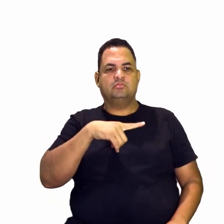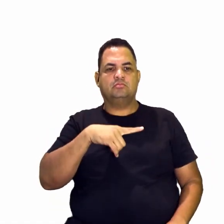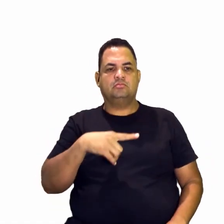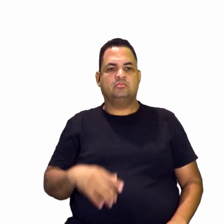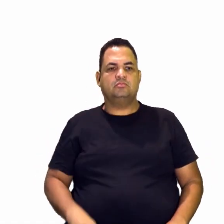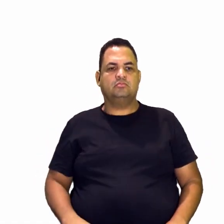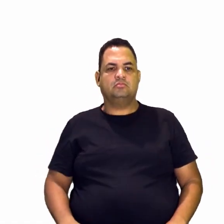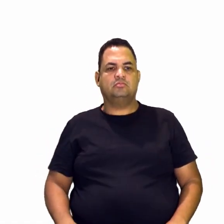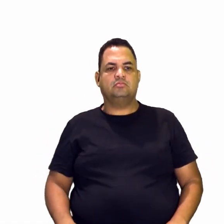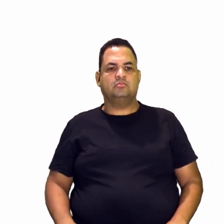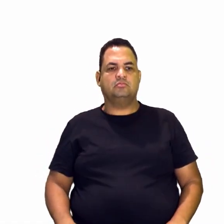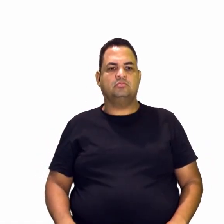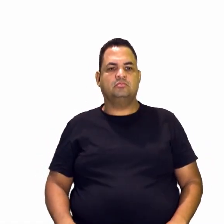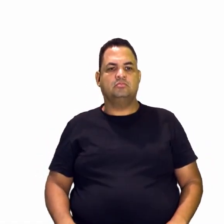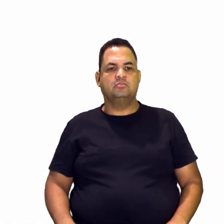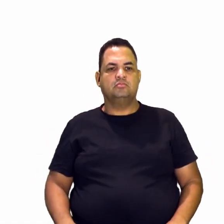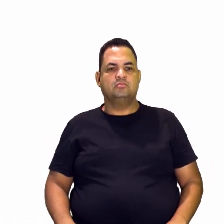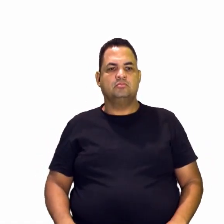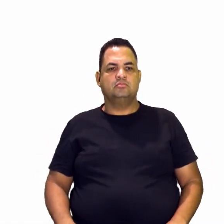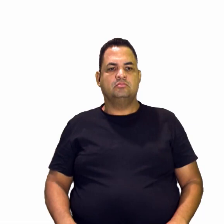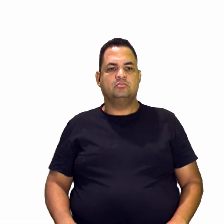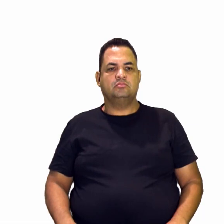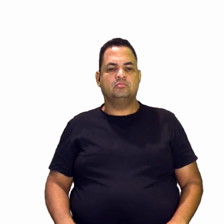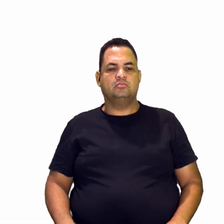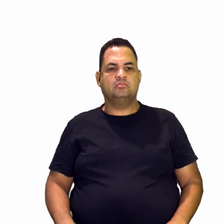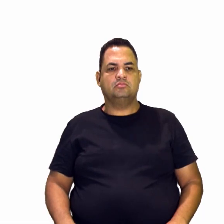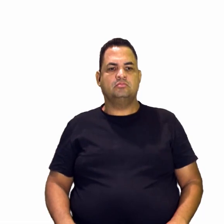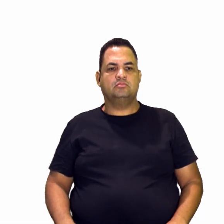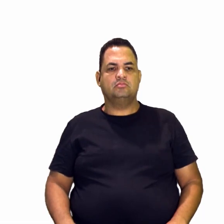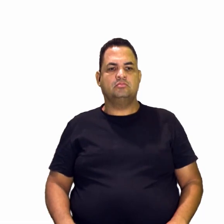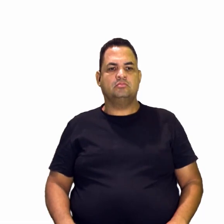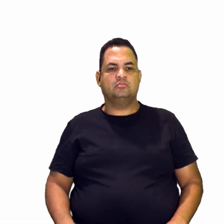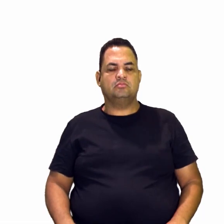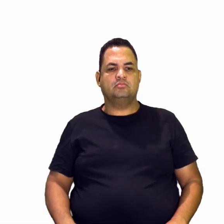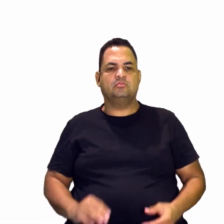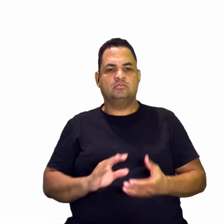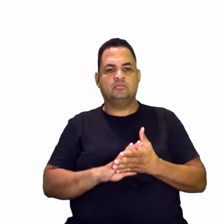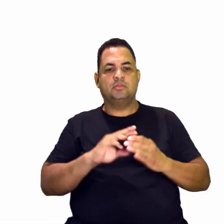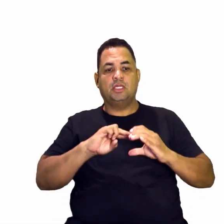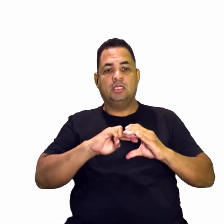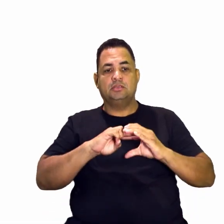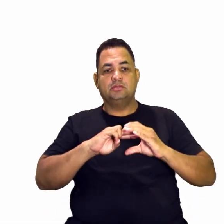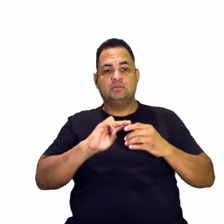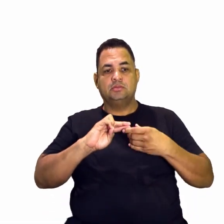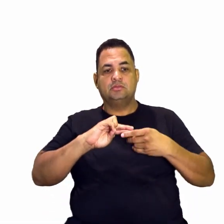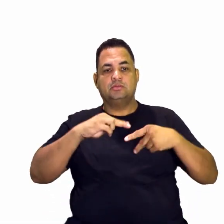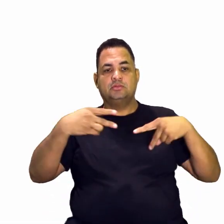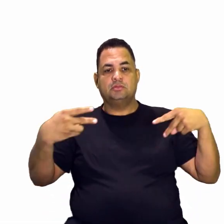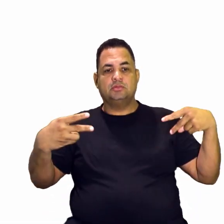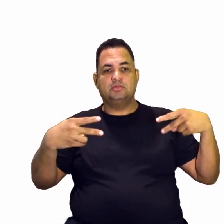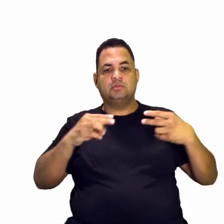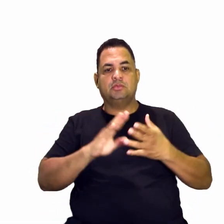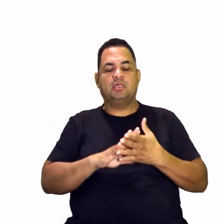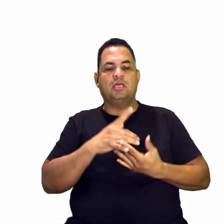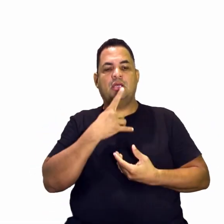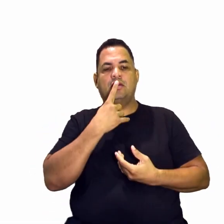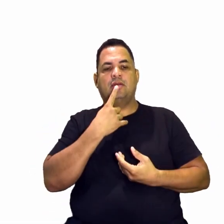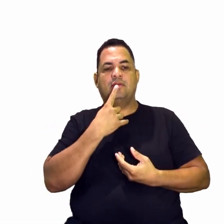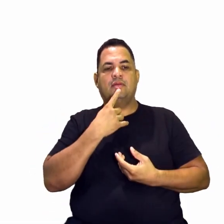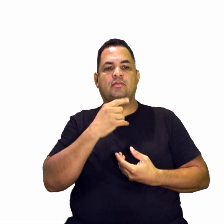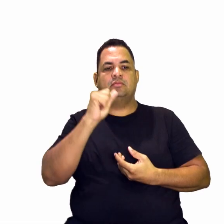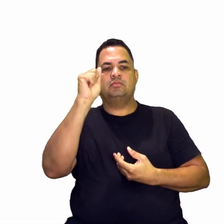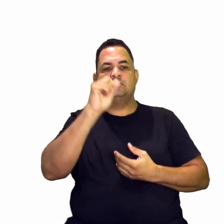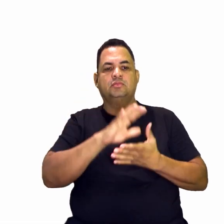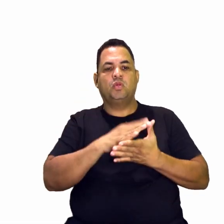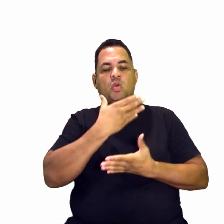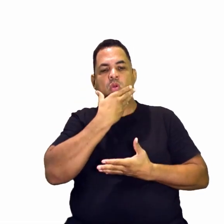de replicação do DNA, tá? Por que é vermelhinho? Por que tá azulzinho, professora? Porque um é de